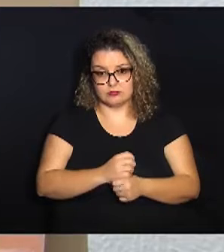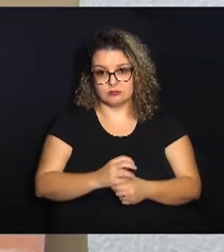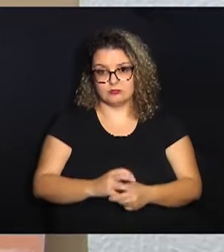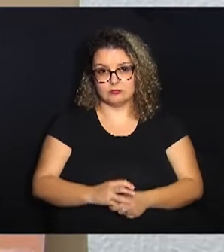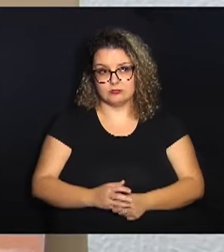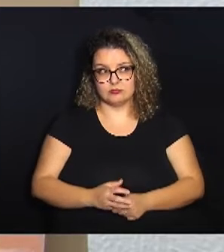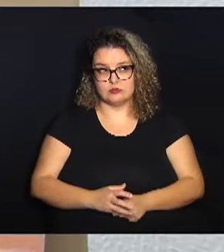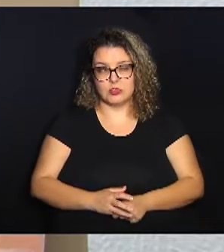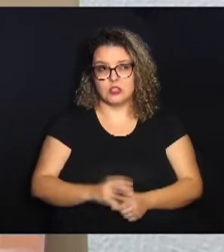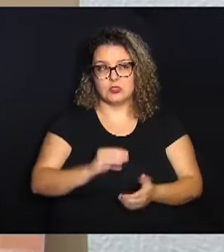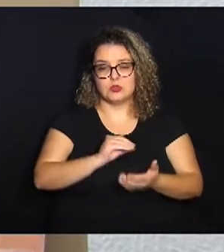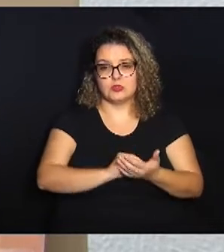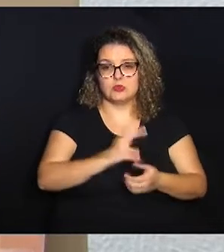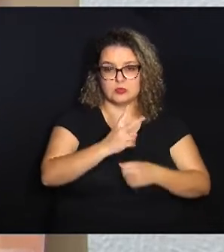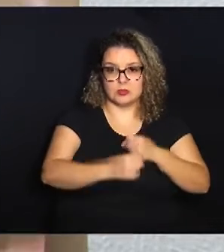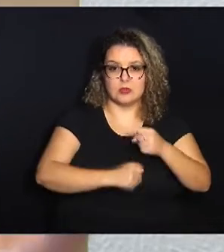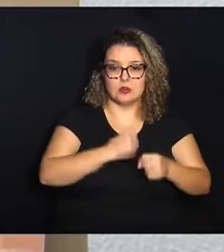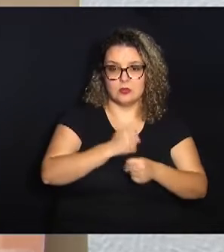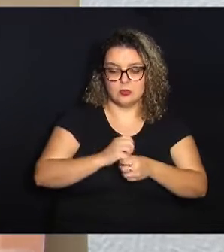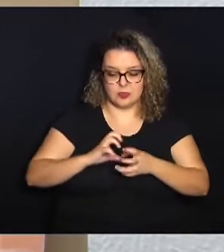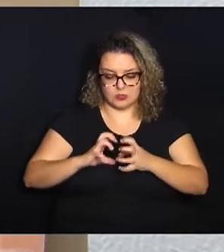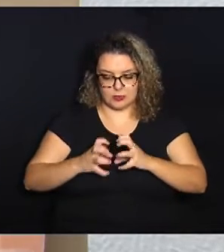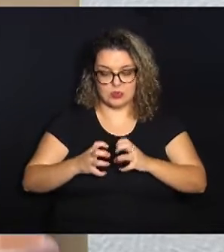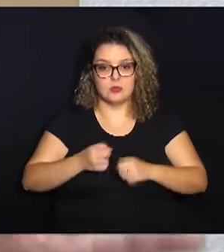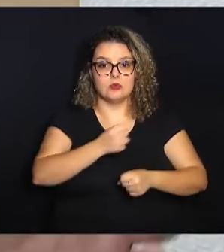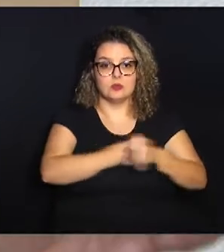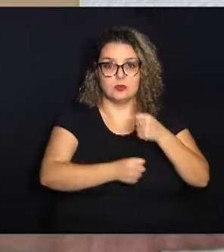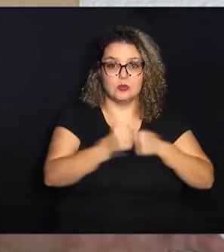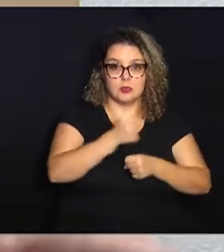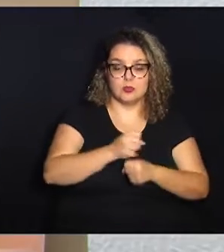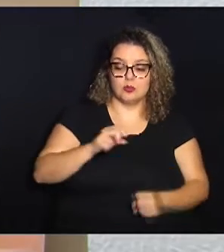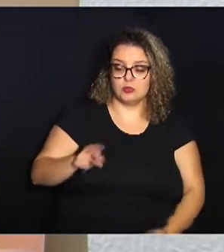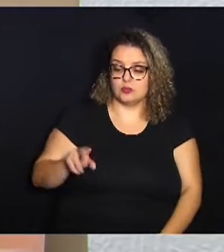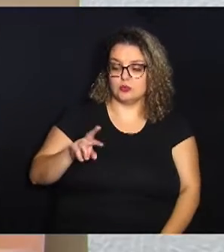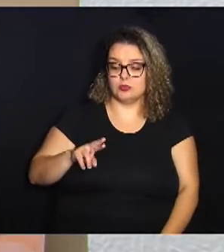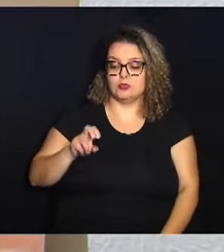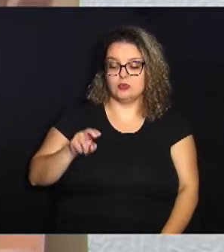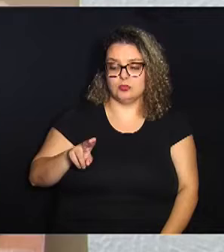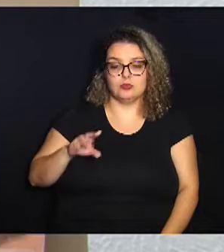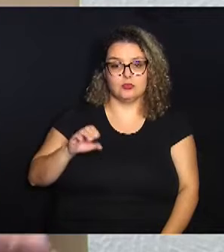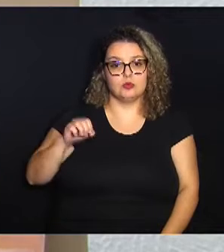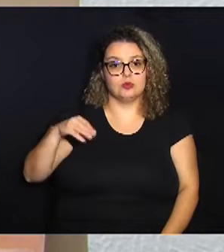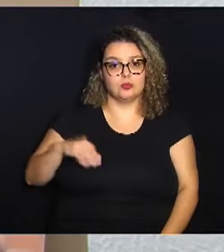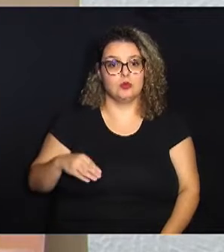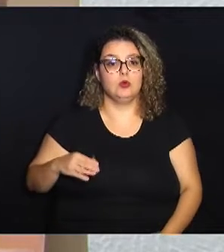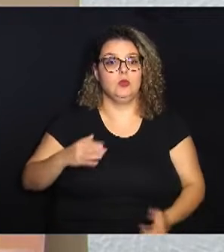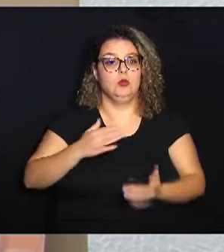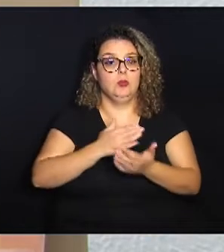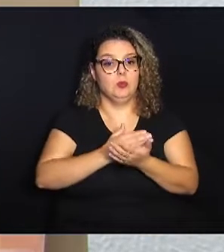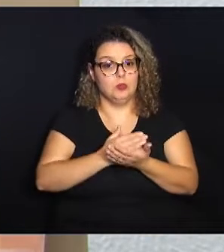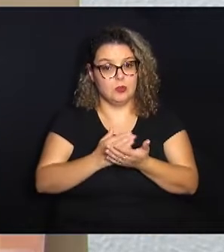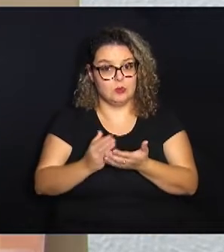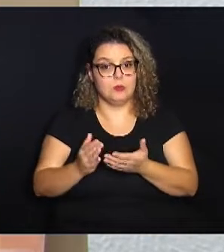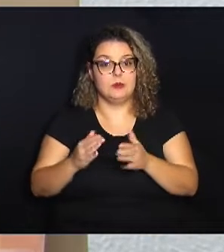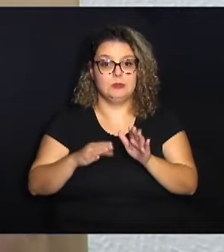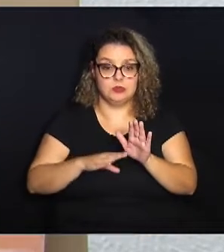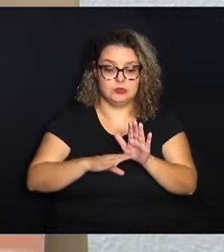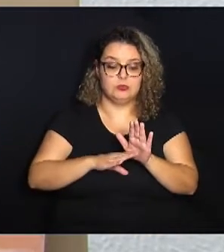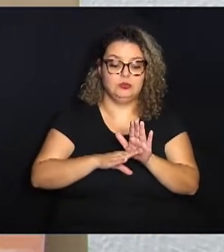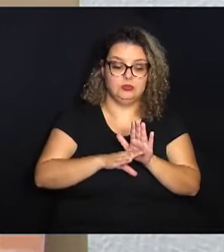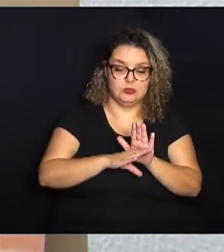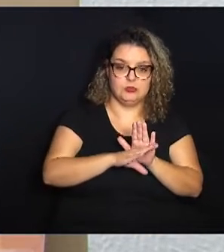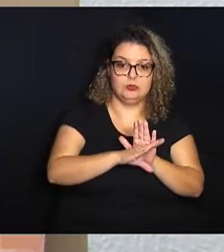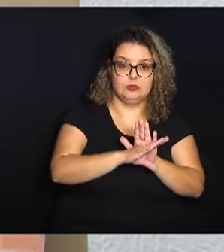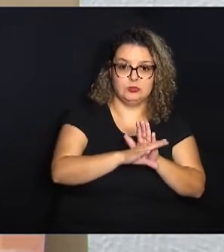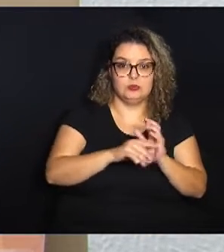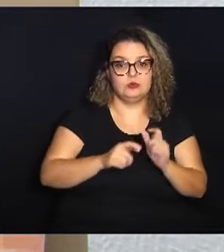Nos últimos 2 anos colocamos o maracujá e o ano passado o urucum. Ou seja, nós estamos começando já a subir a rampa de aumento